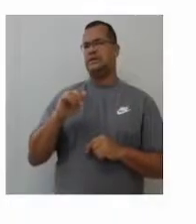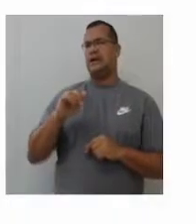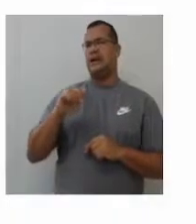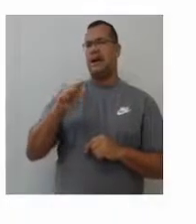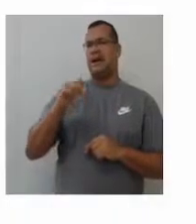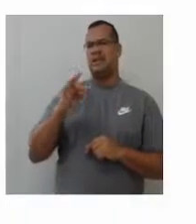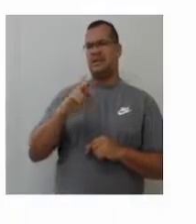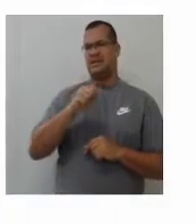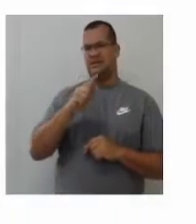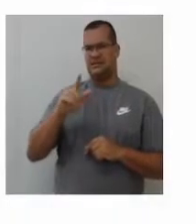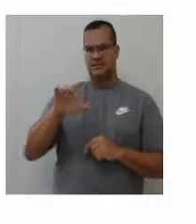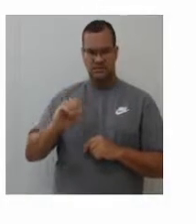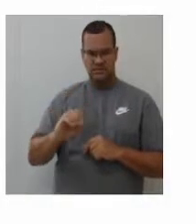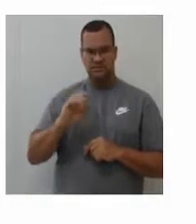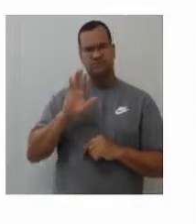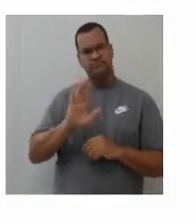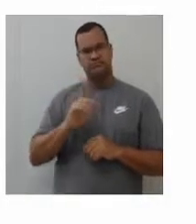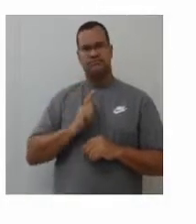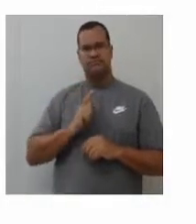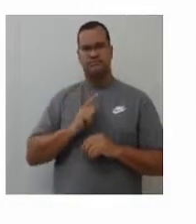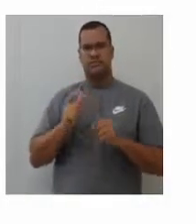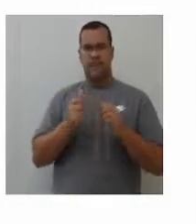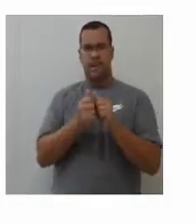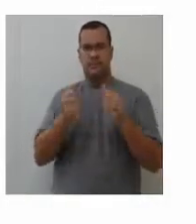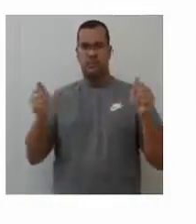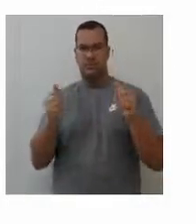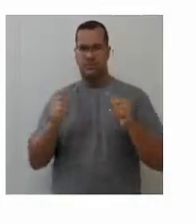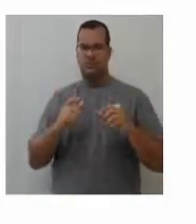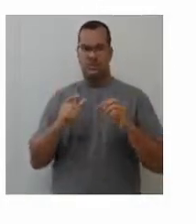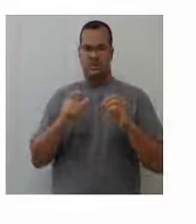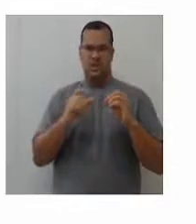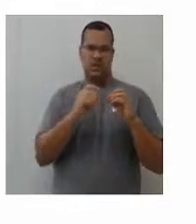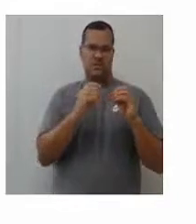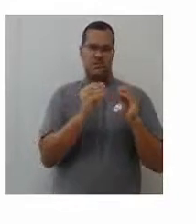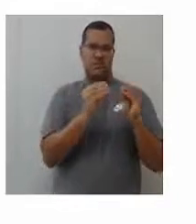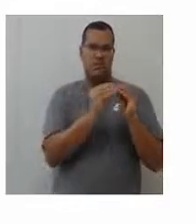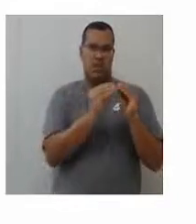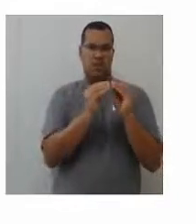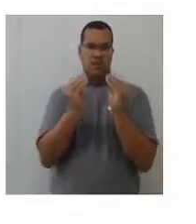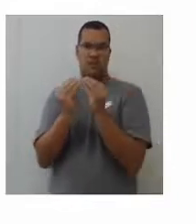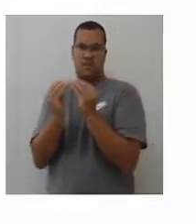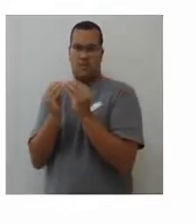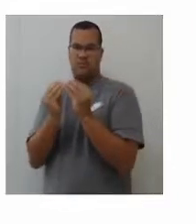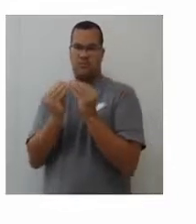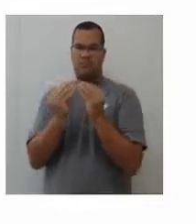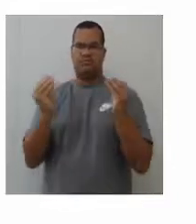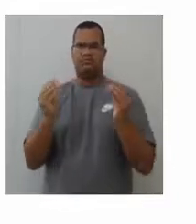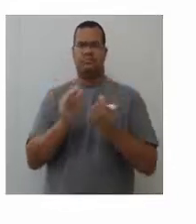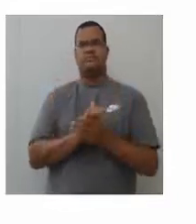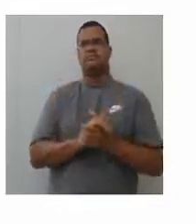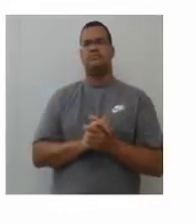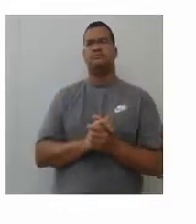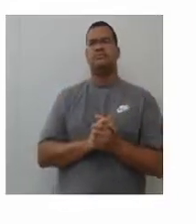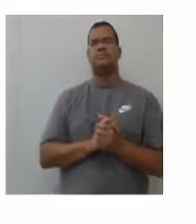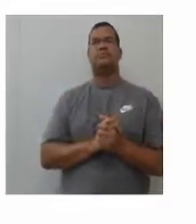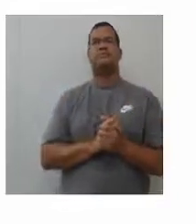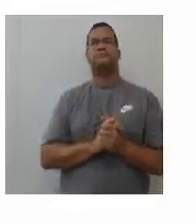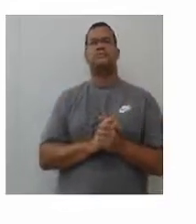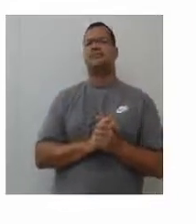ok? Então, entre as moléculas. Então, vamos lá. Solução sólida. O que você vê? O cubo.